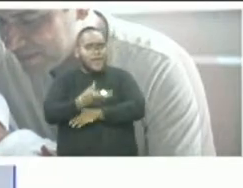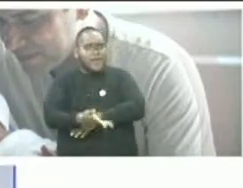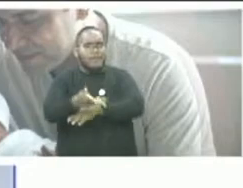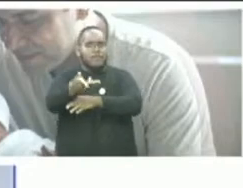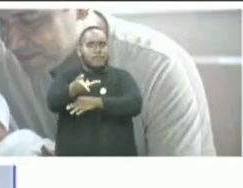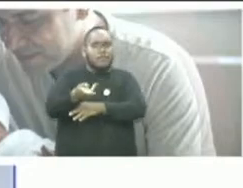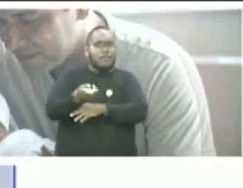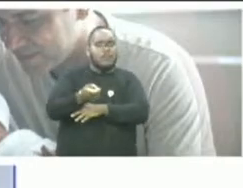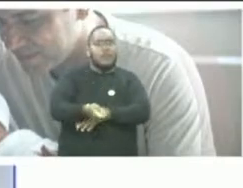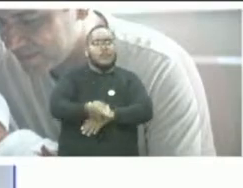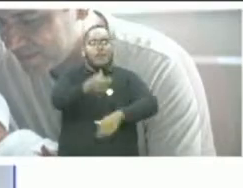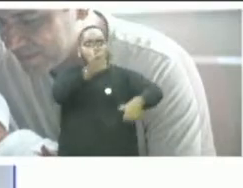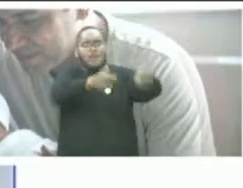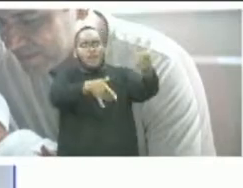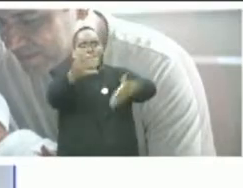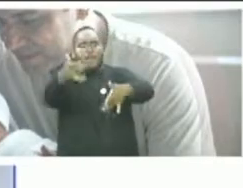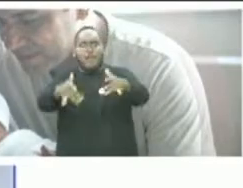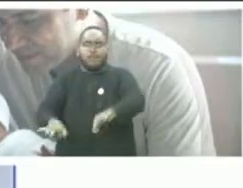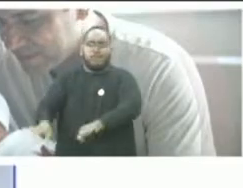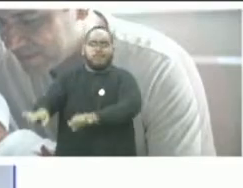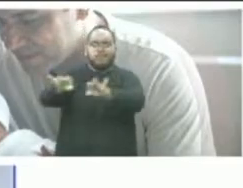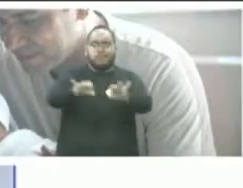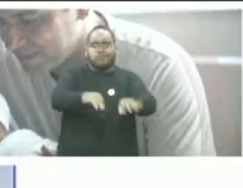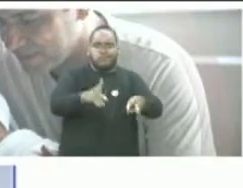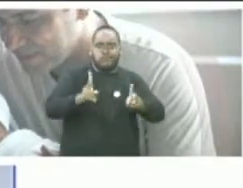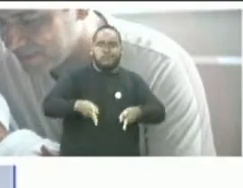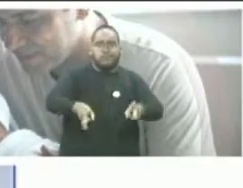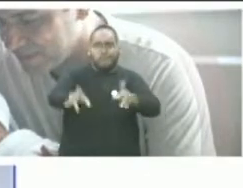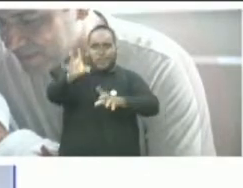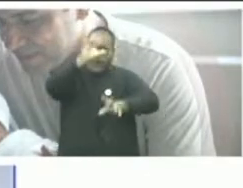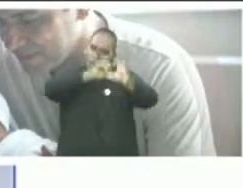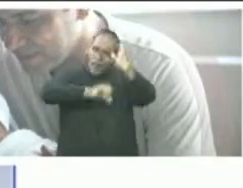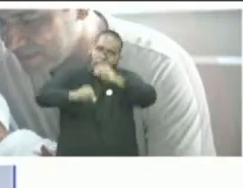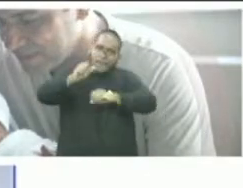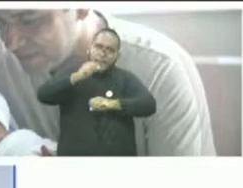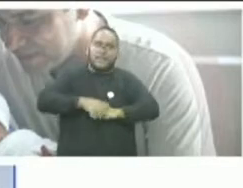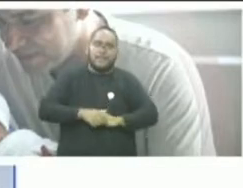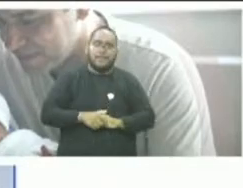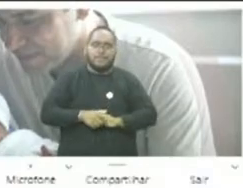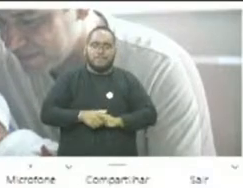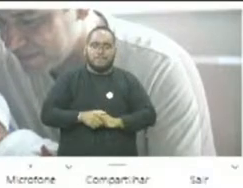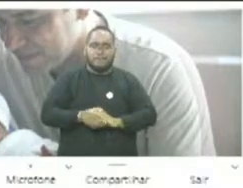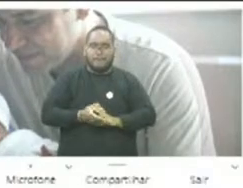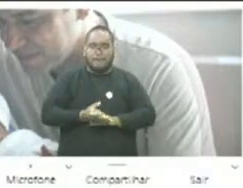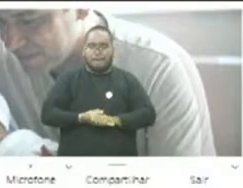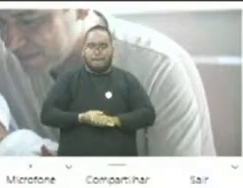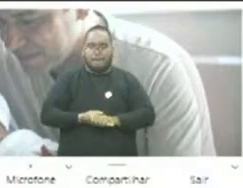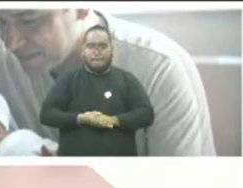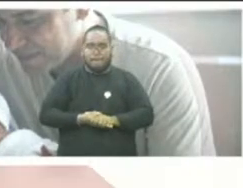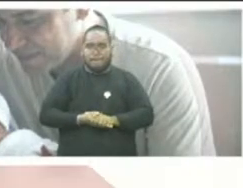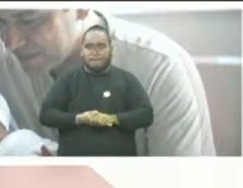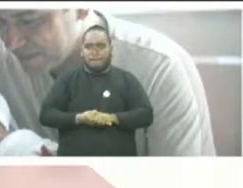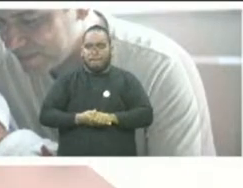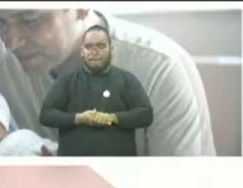seguimos aprendendo. Então, tinha a projeção já, eu e Denise estamos aqui para fazer